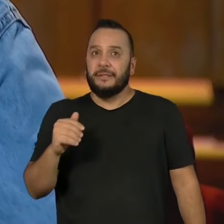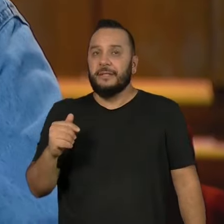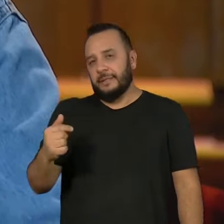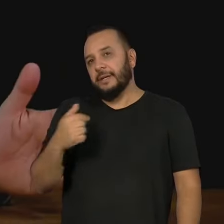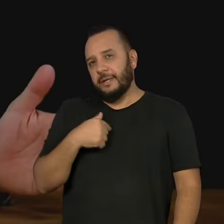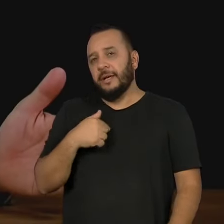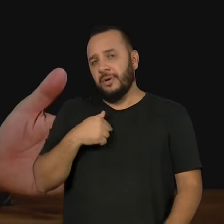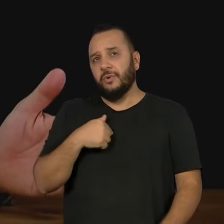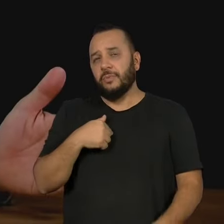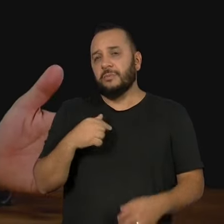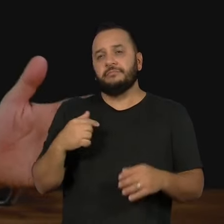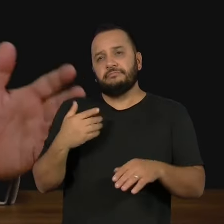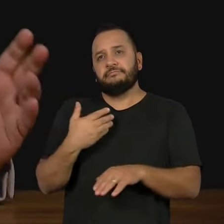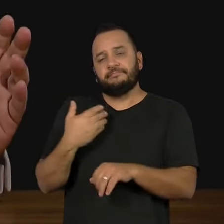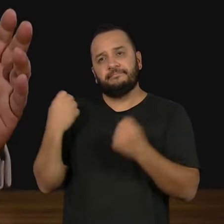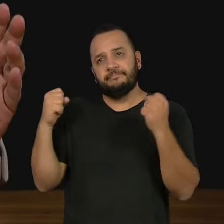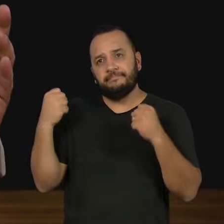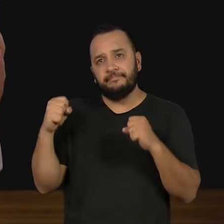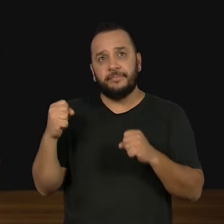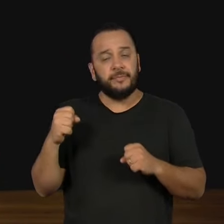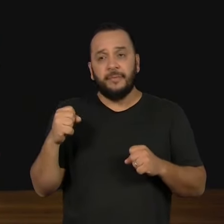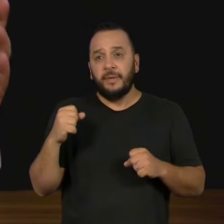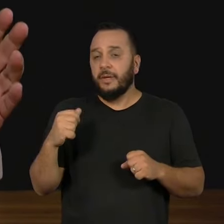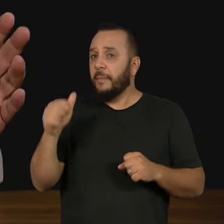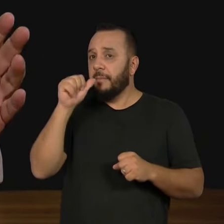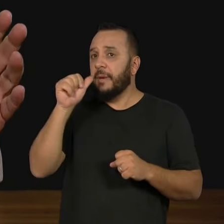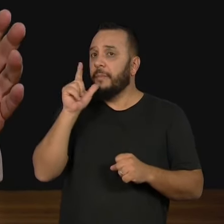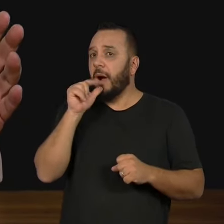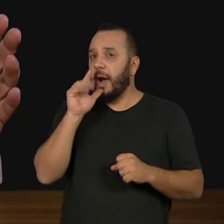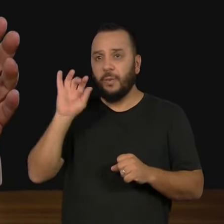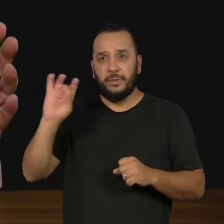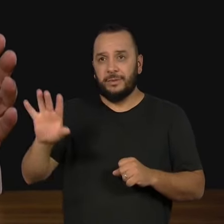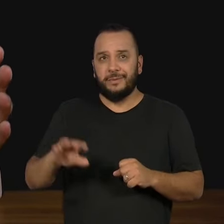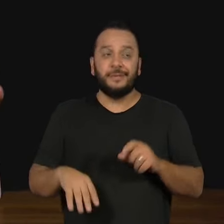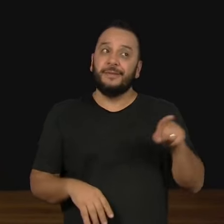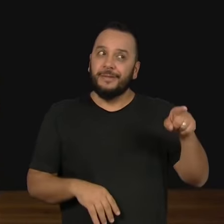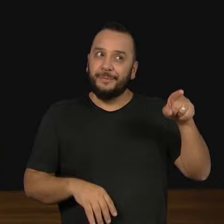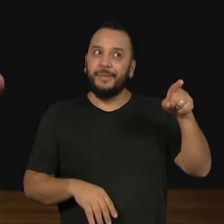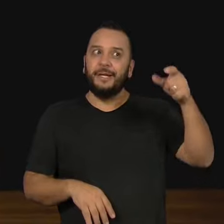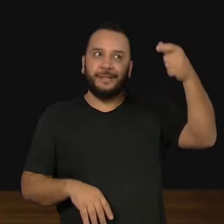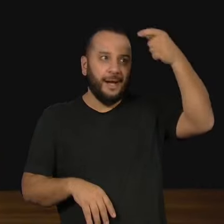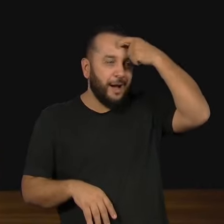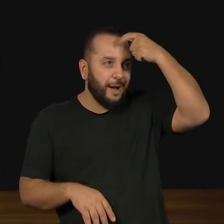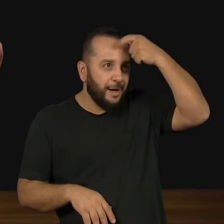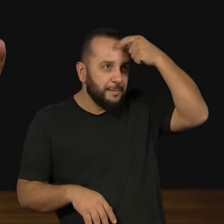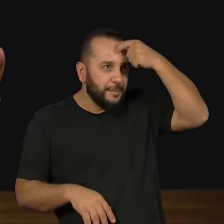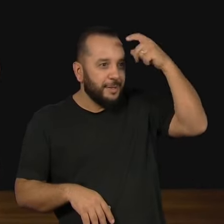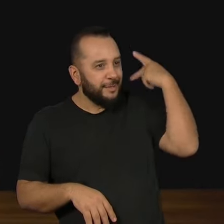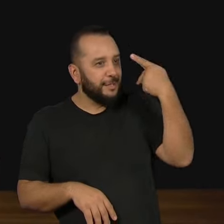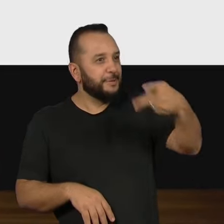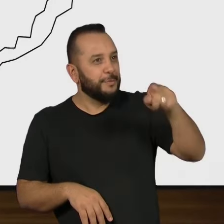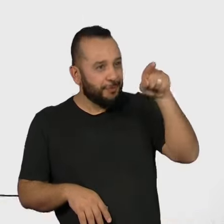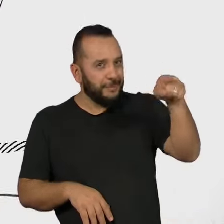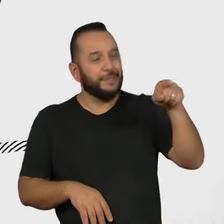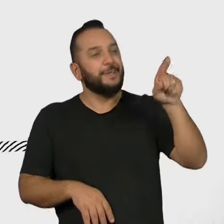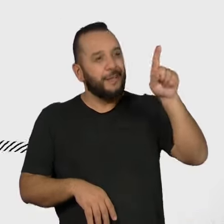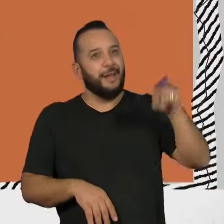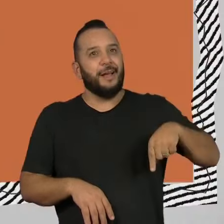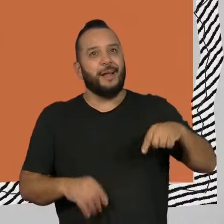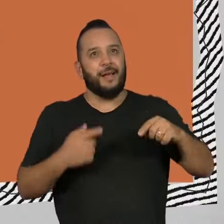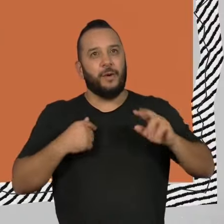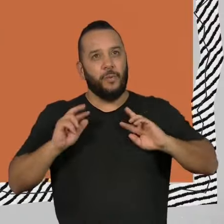não aí aí então você só bebe água mas a sua cabeça cara seres humanos e a